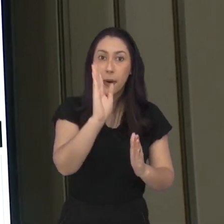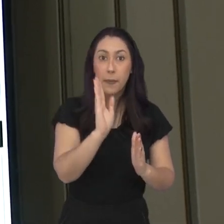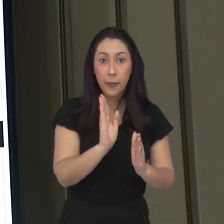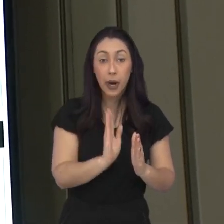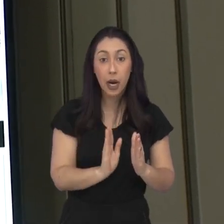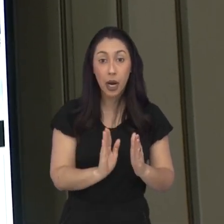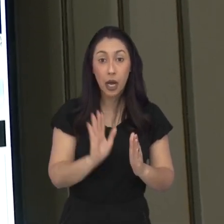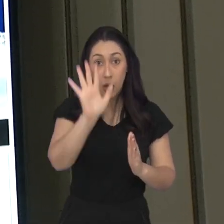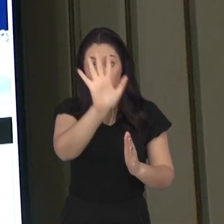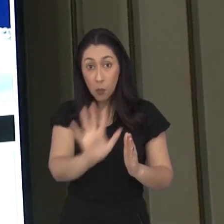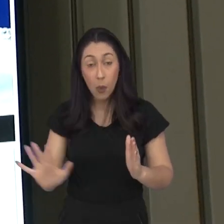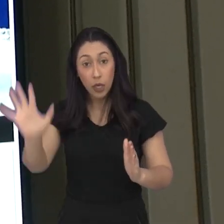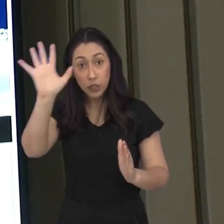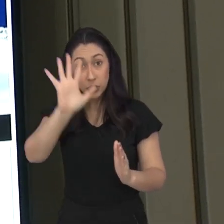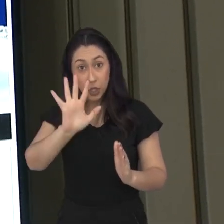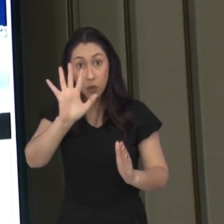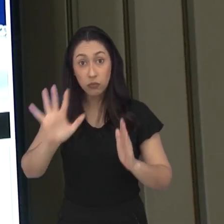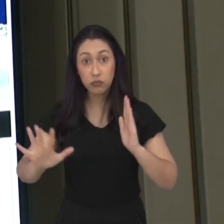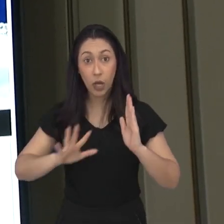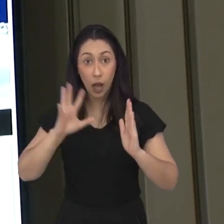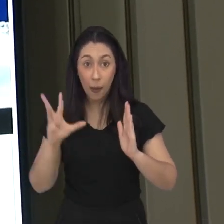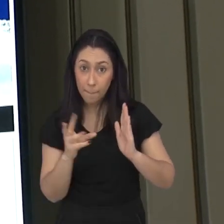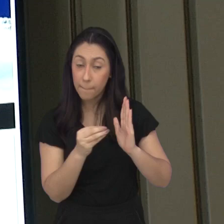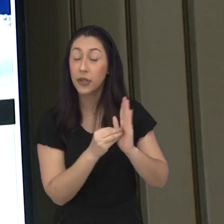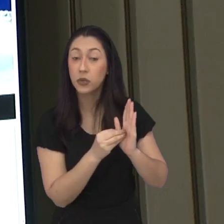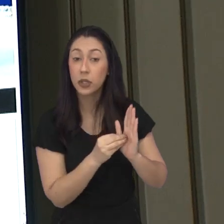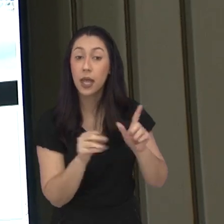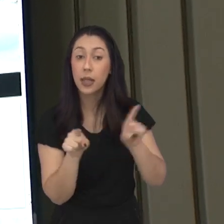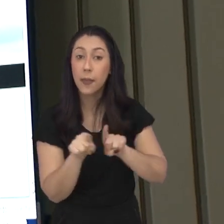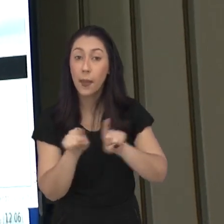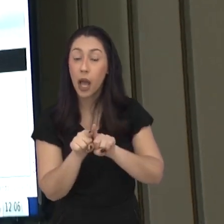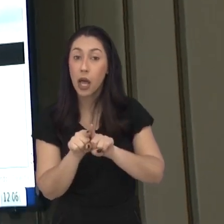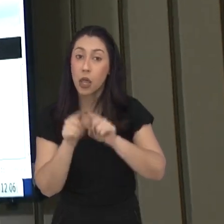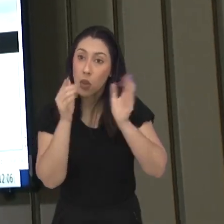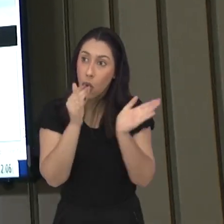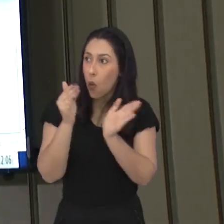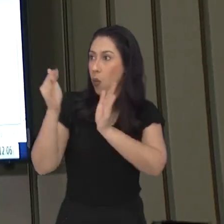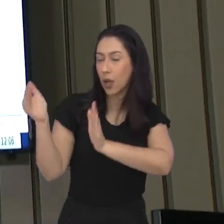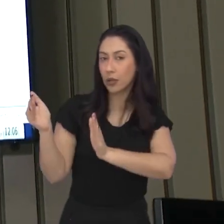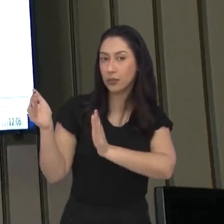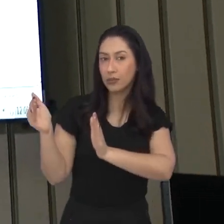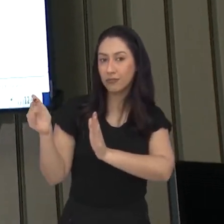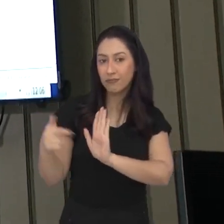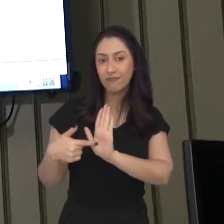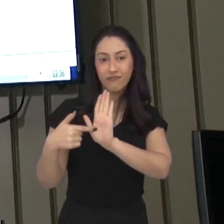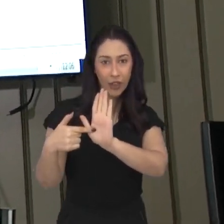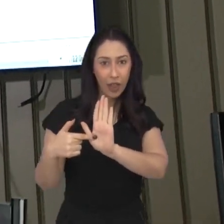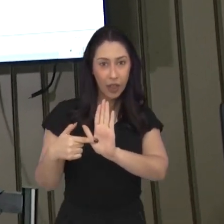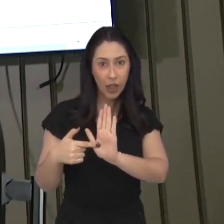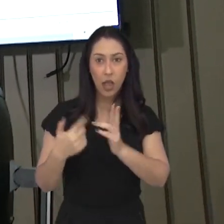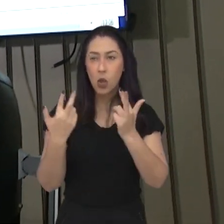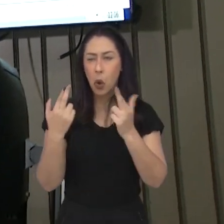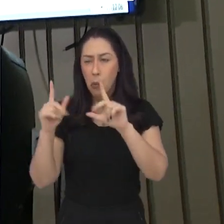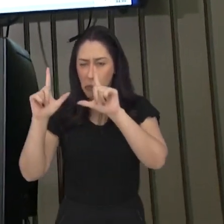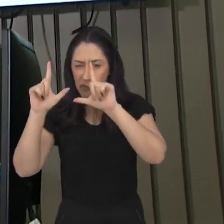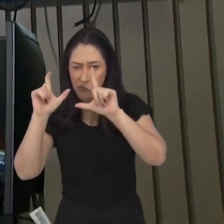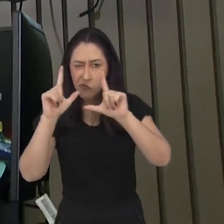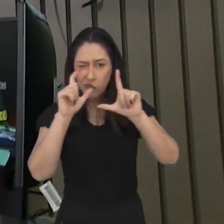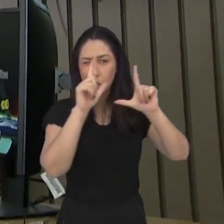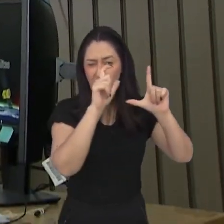meio. Essa é uma região da Amazônia e ao lado as imagens que o satélite